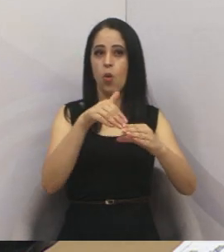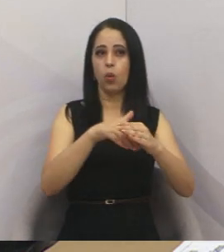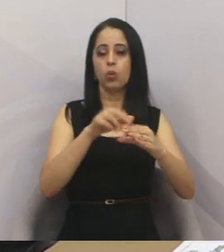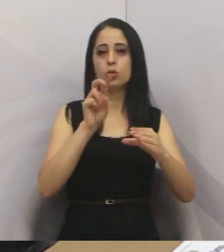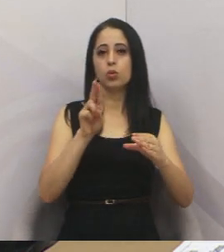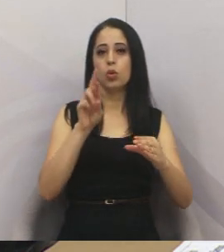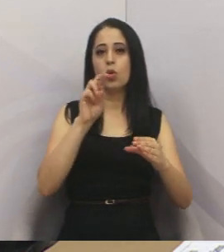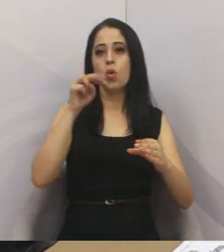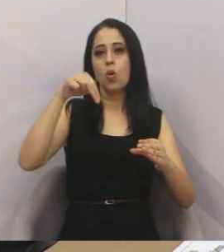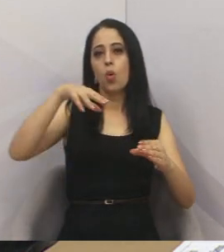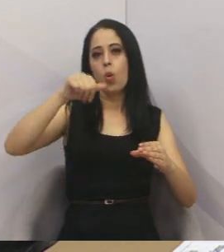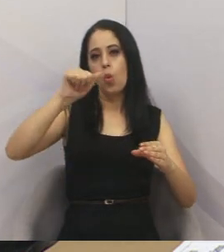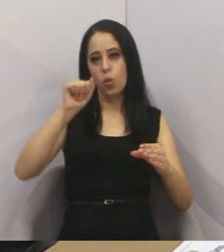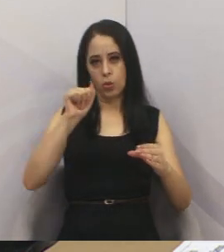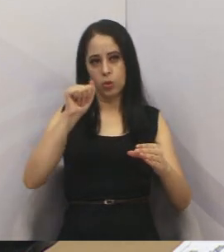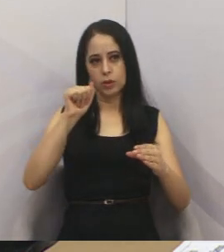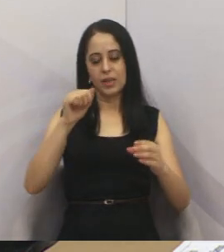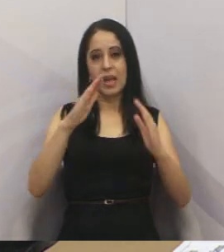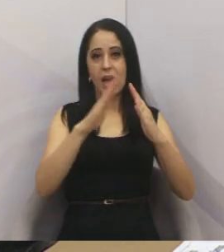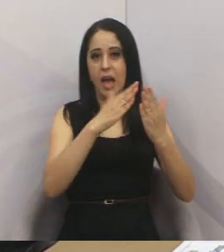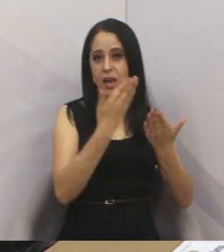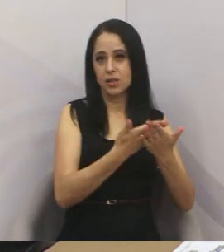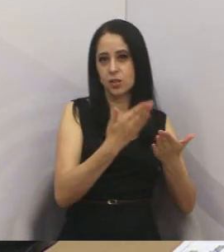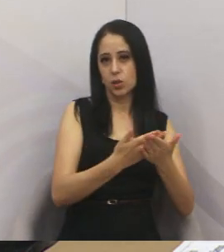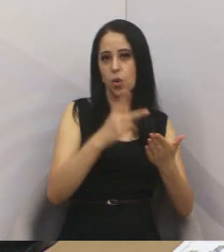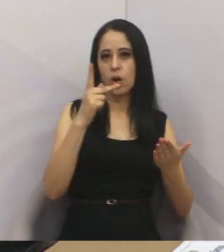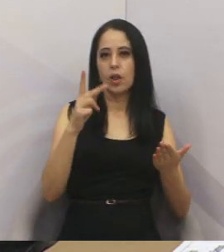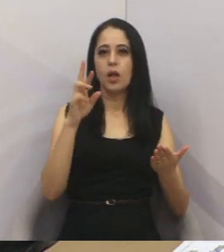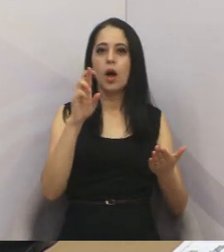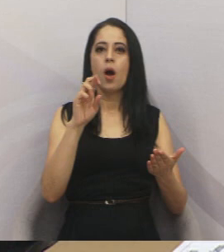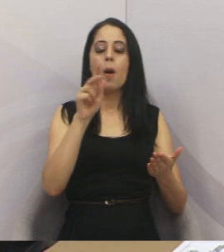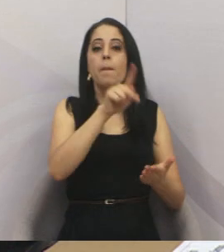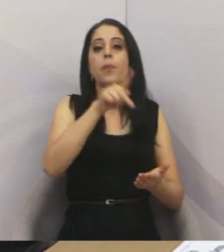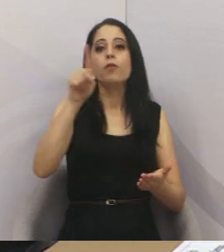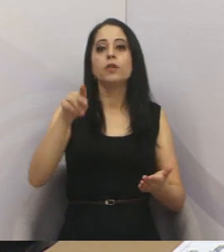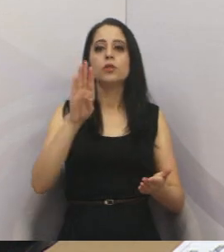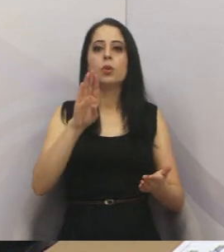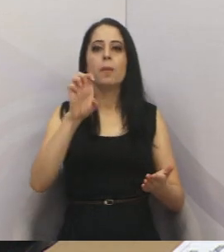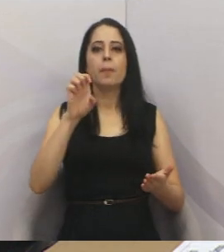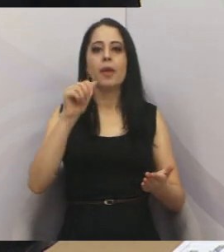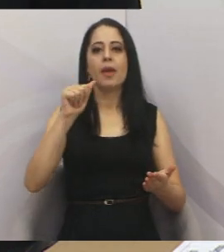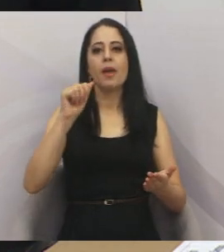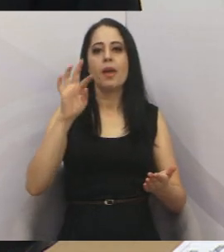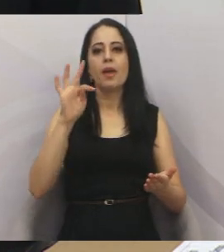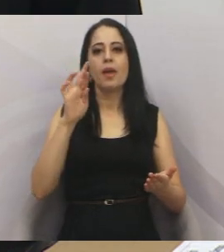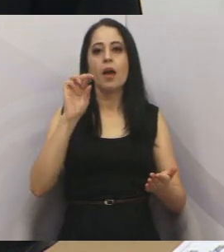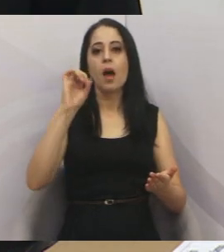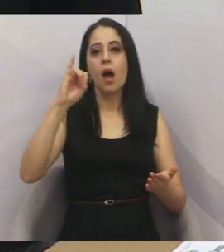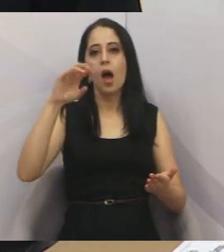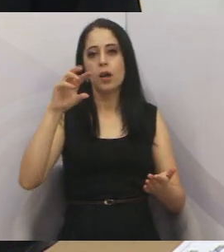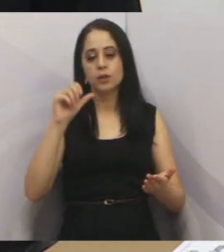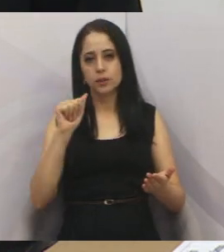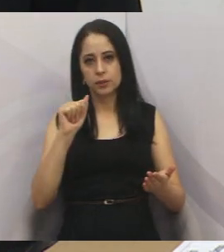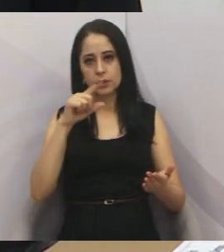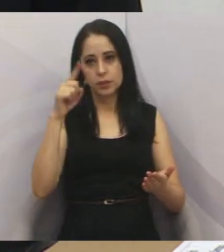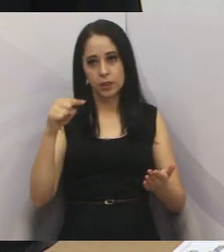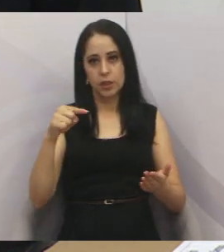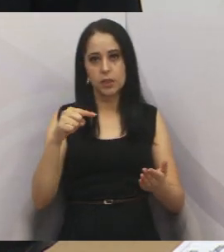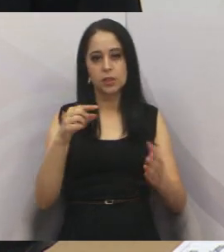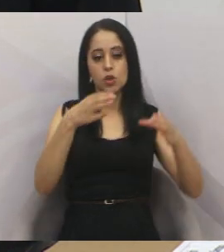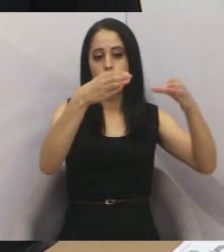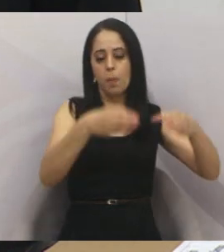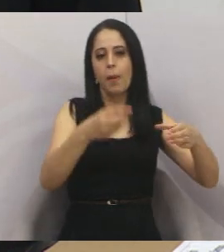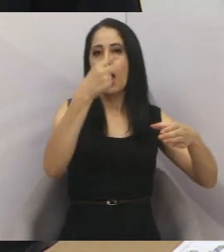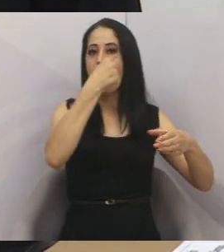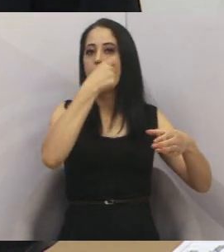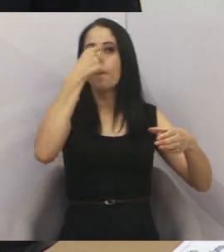urnas da Escola Municipal Professor Beatriz Junqueira da Silva Santos, no bairro Parque Meia Lua.